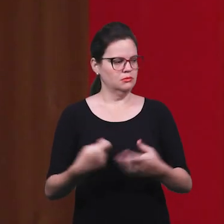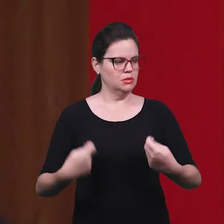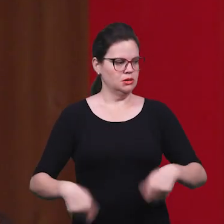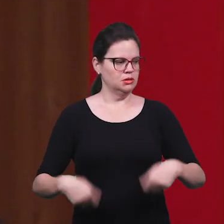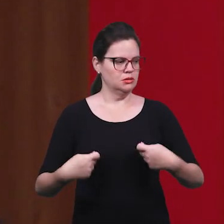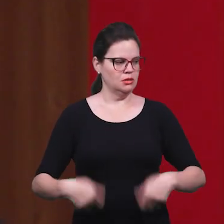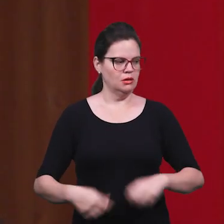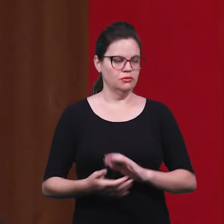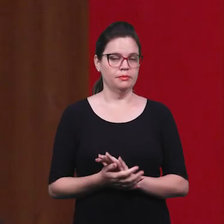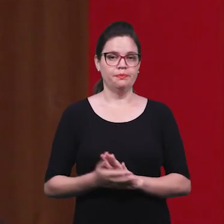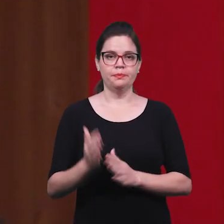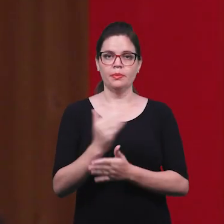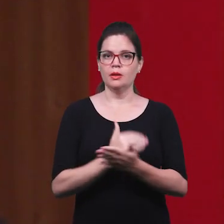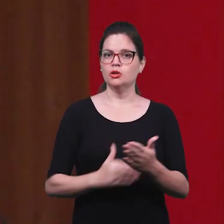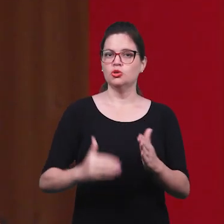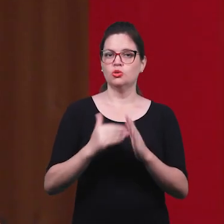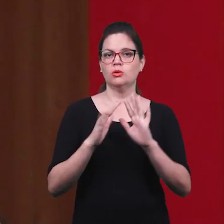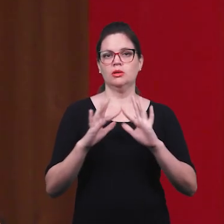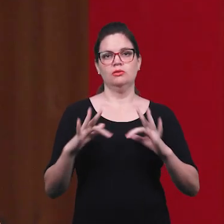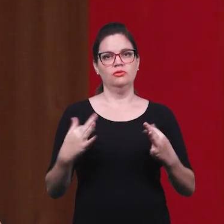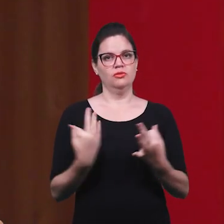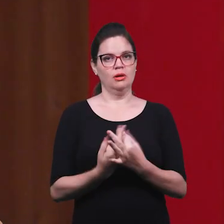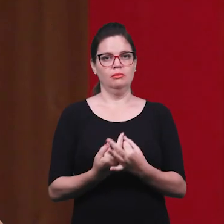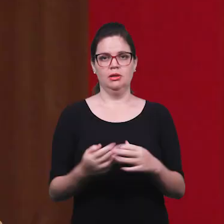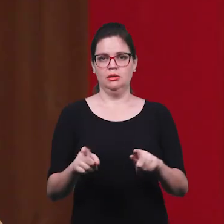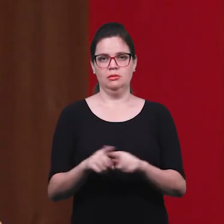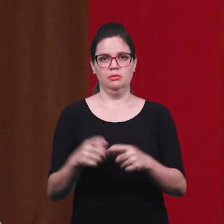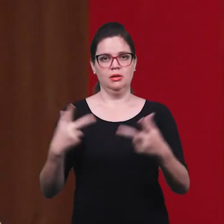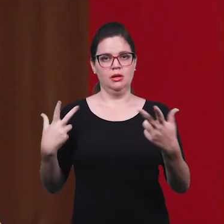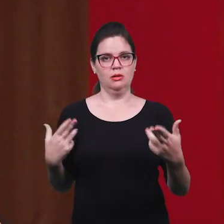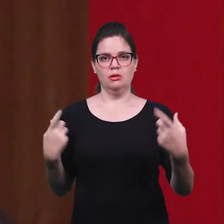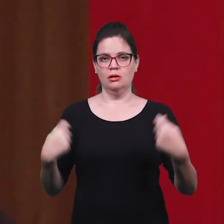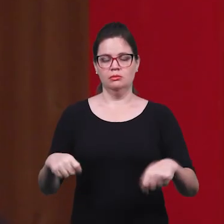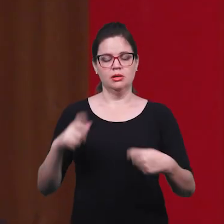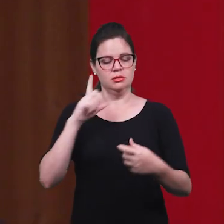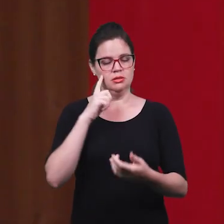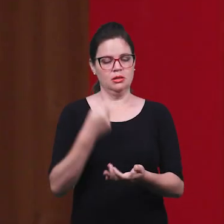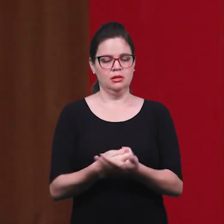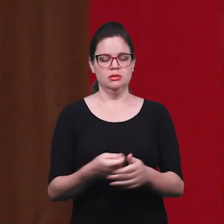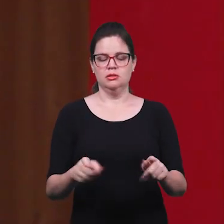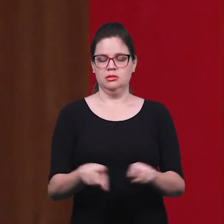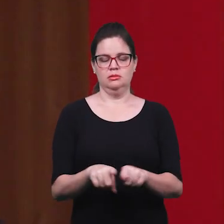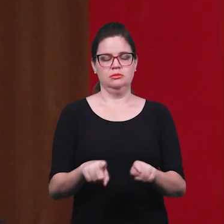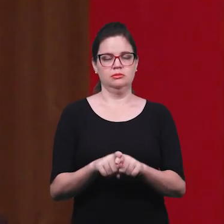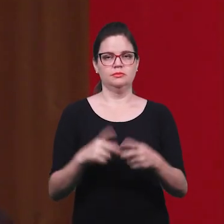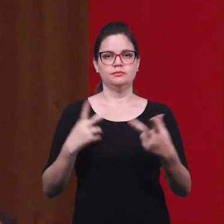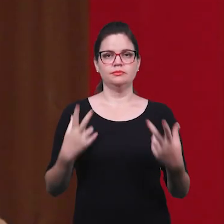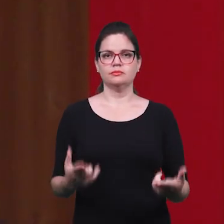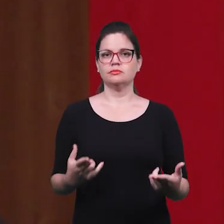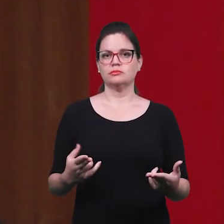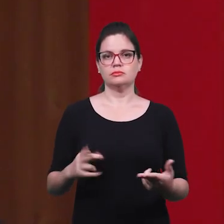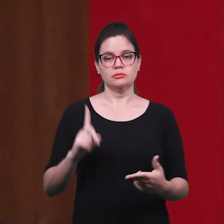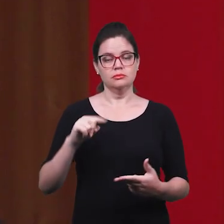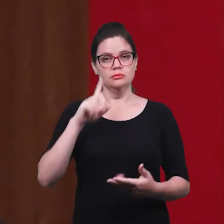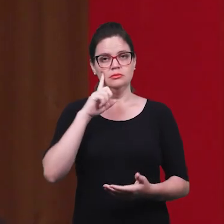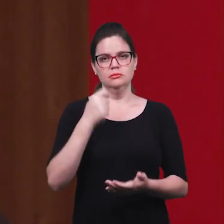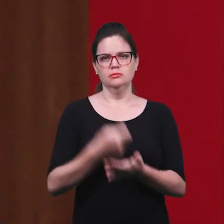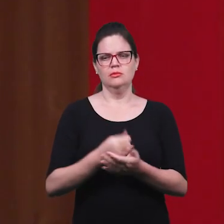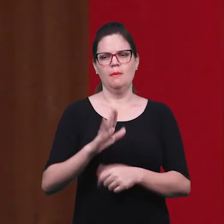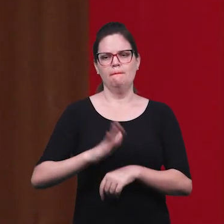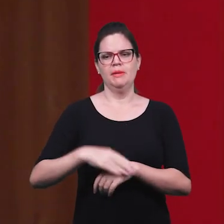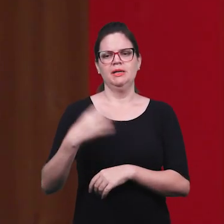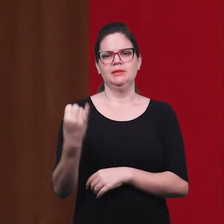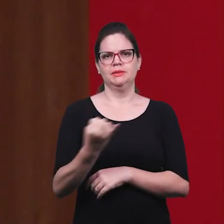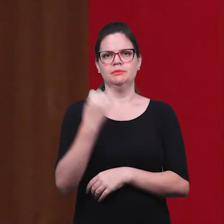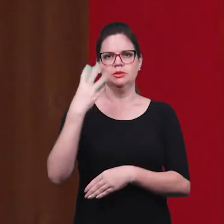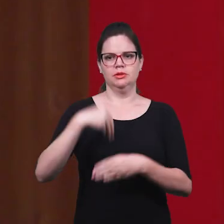que toda família precisa um dia enfrentar. Tomar essa decisão, que é a decisão mais importante que uma família